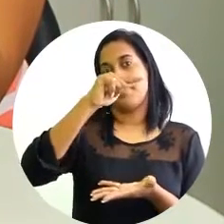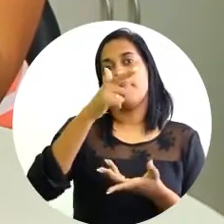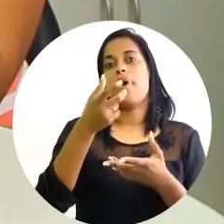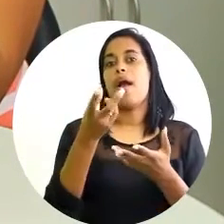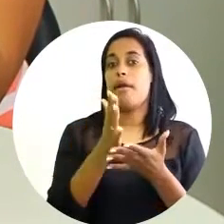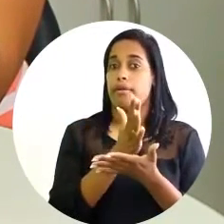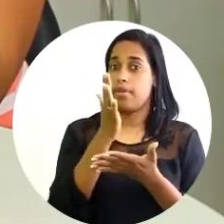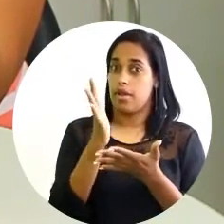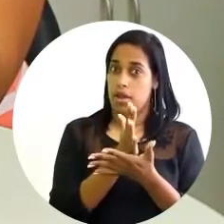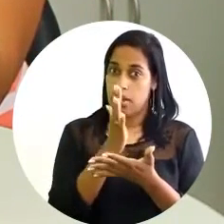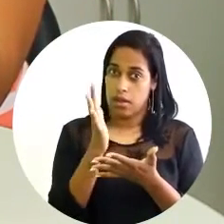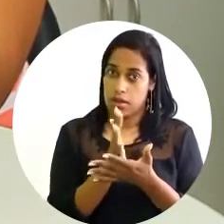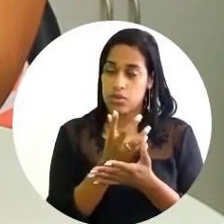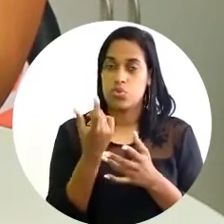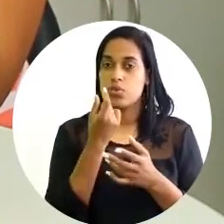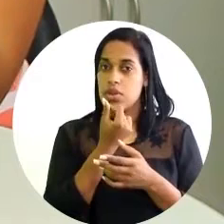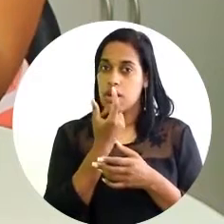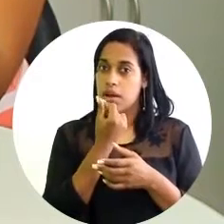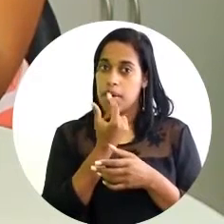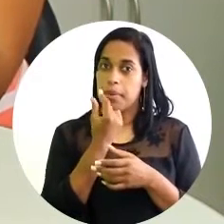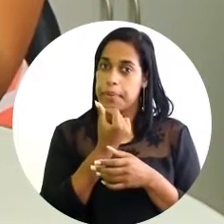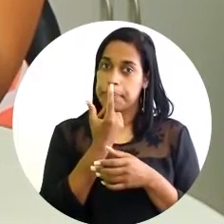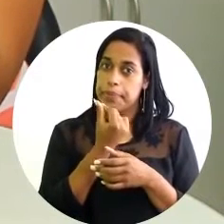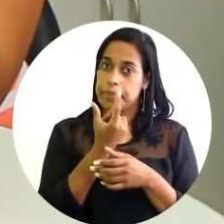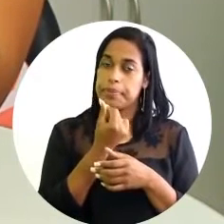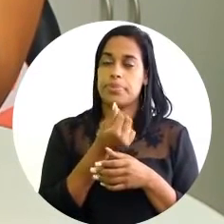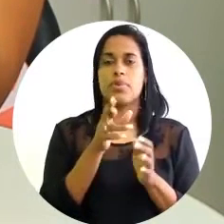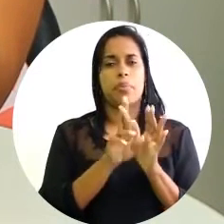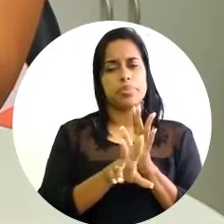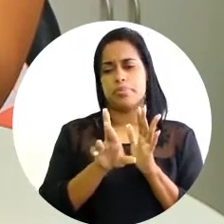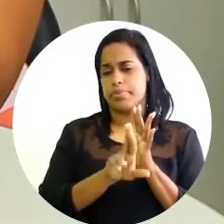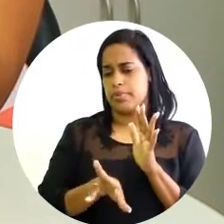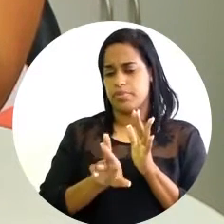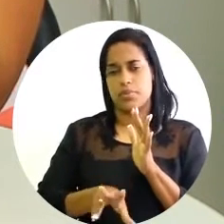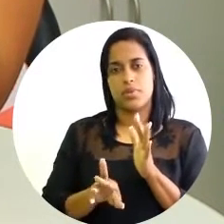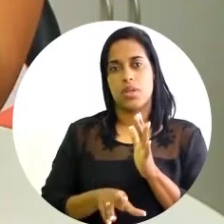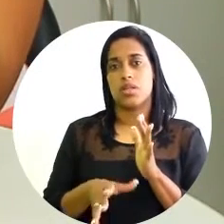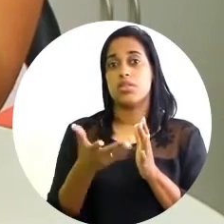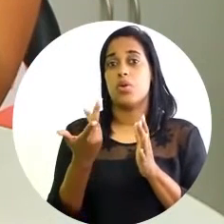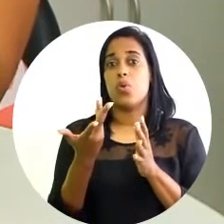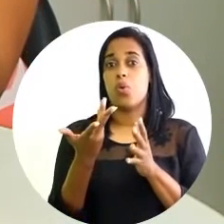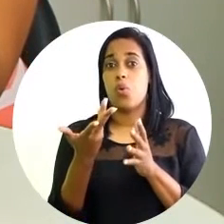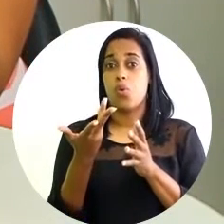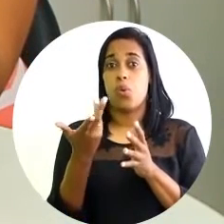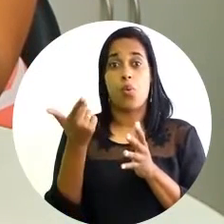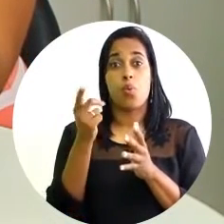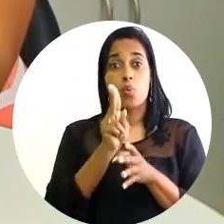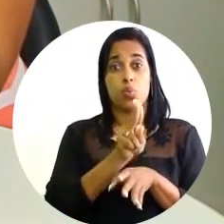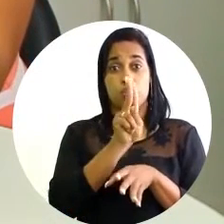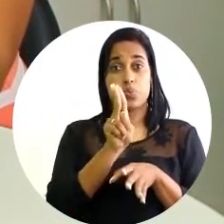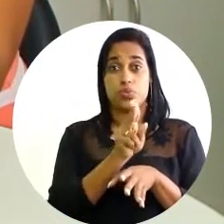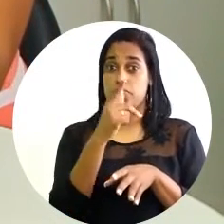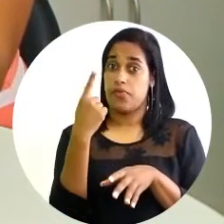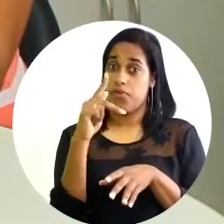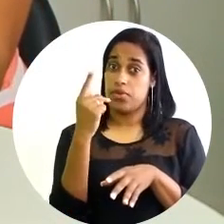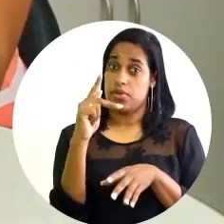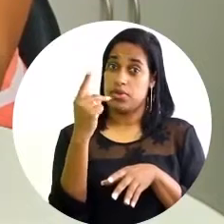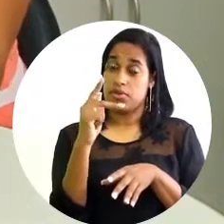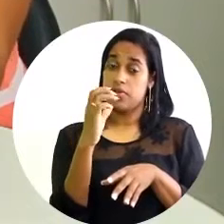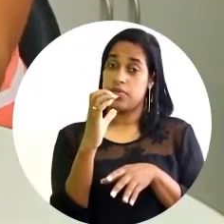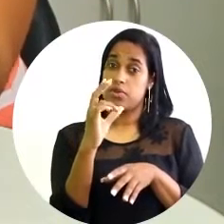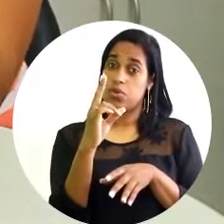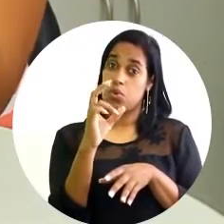papel, de caderno, lápis. Então, são despesas que vocês vão empregar